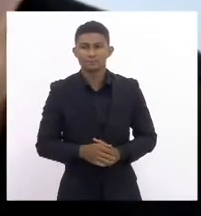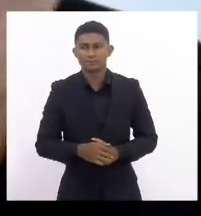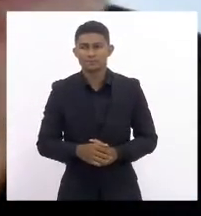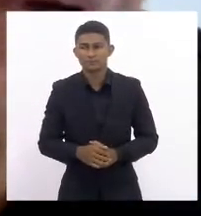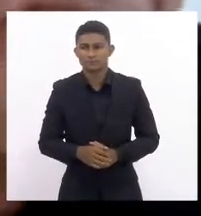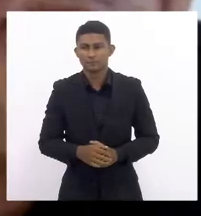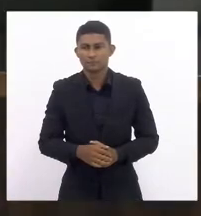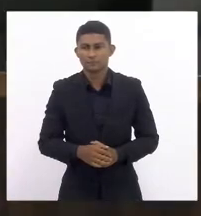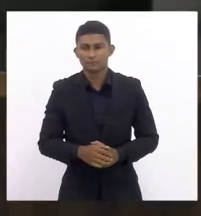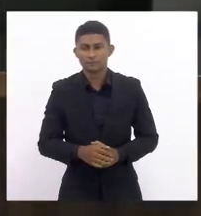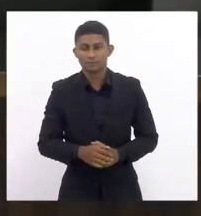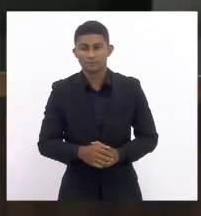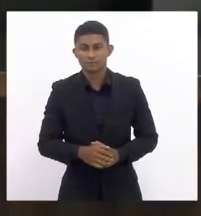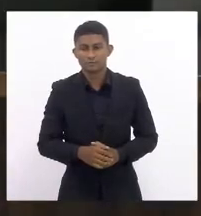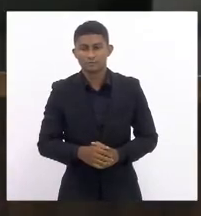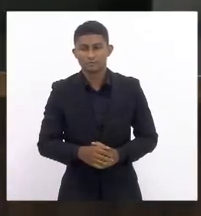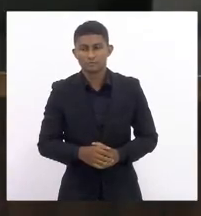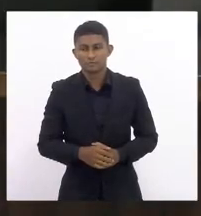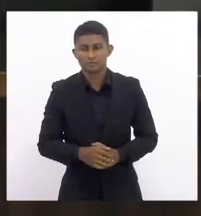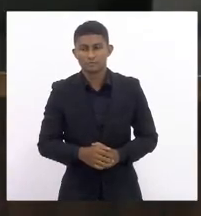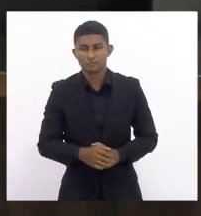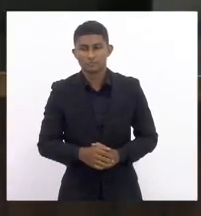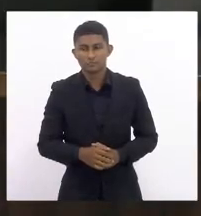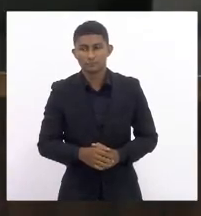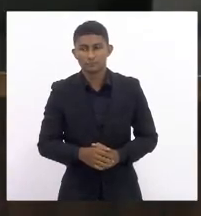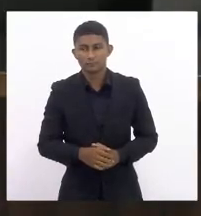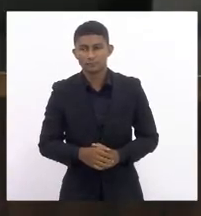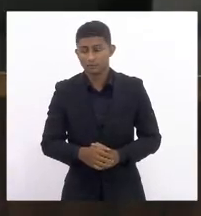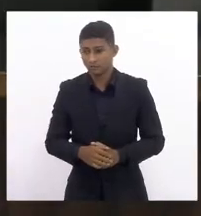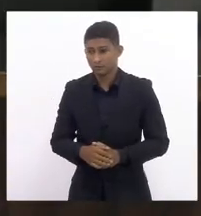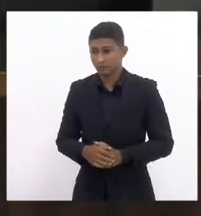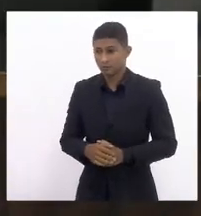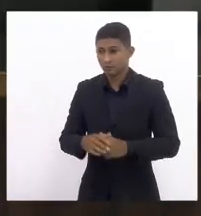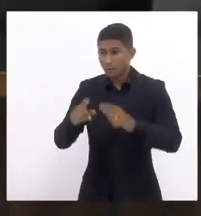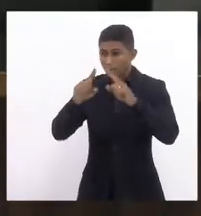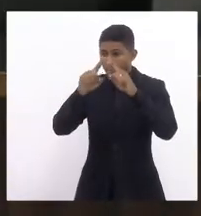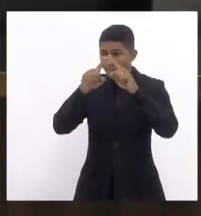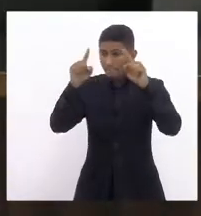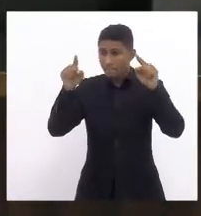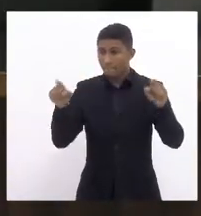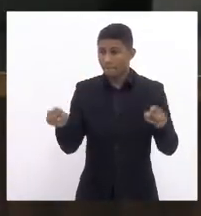Vossa Excelência terá que fazer constar no painel o voto. Não,